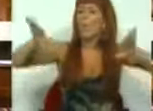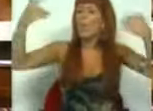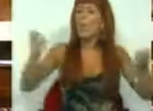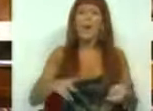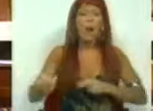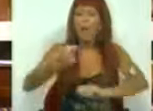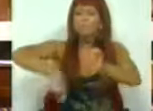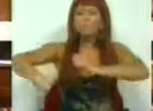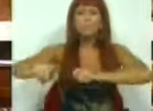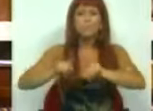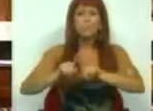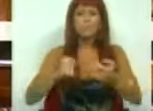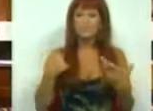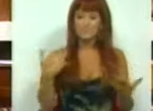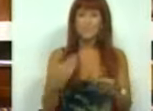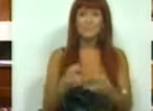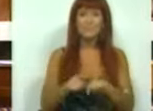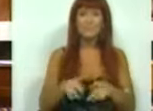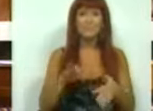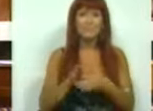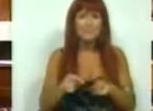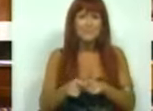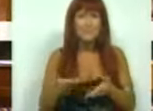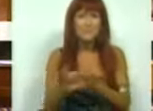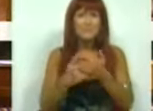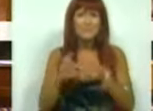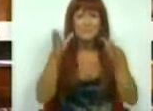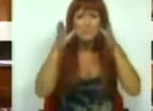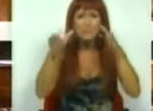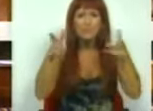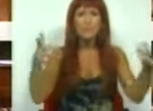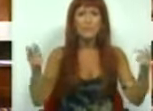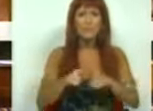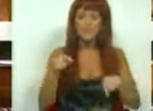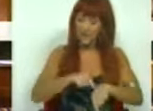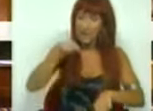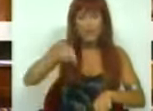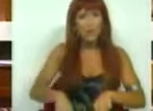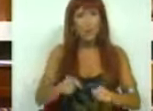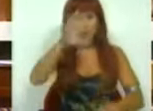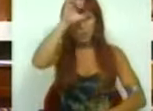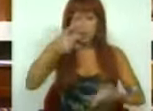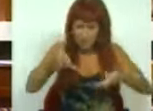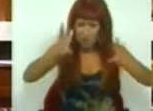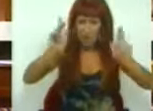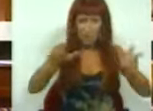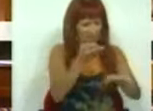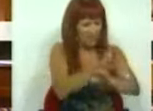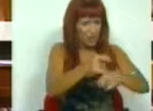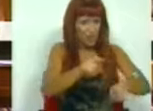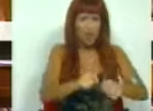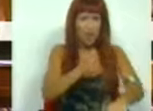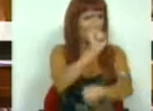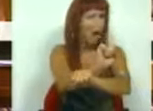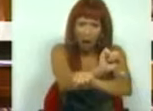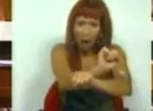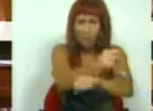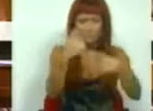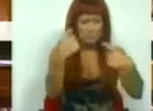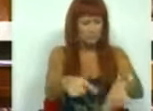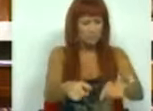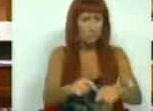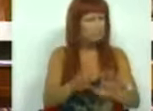forma de transação. É o que David Alpern chama da economia da atenção. Chegou a hora do Estado libertar este setor das amarras